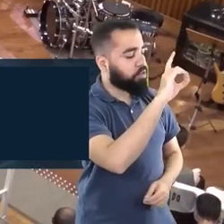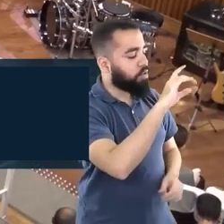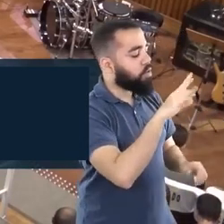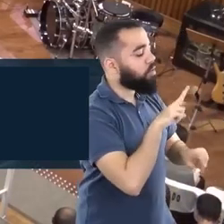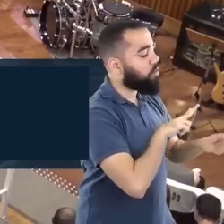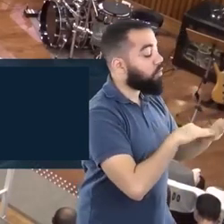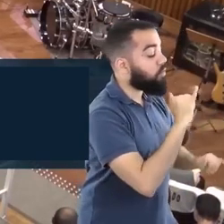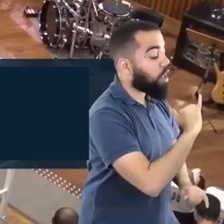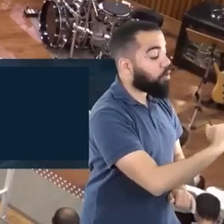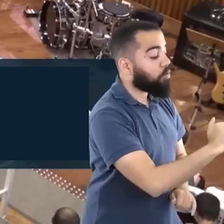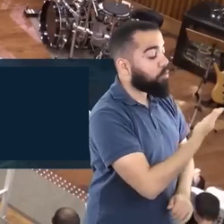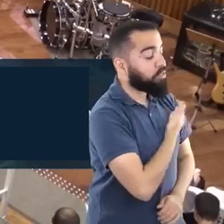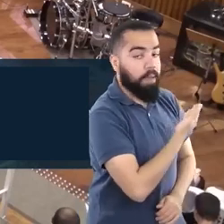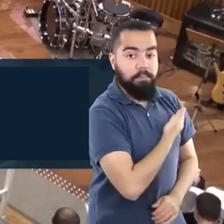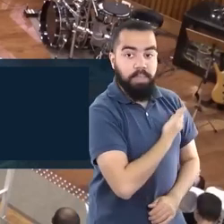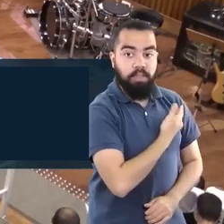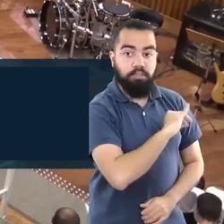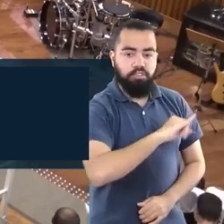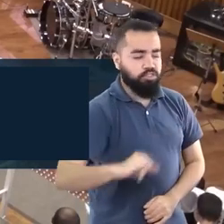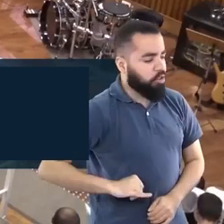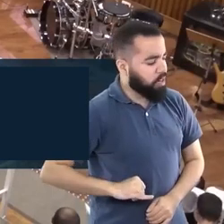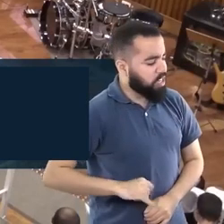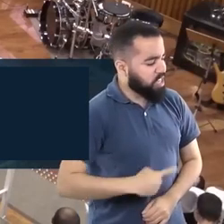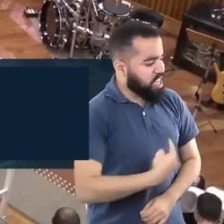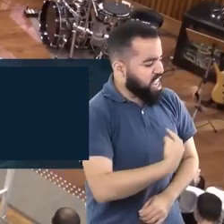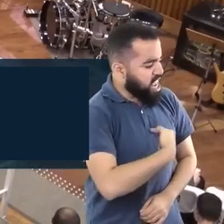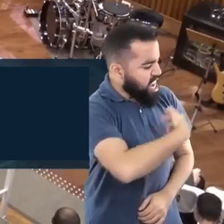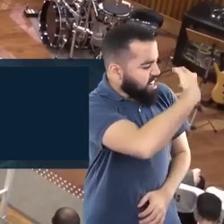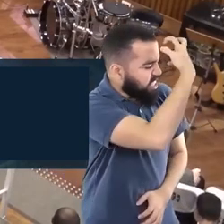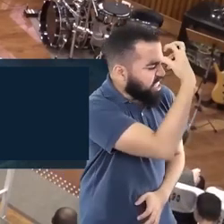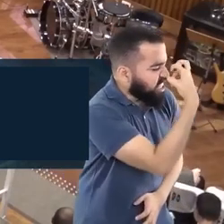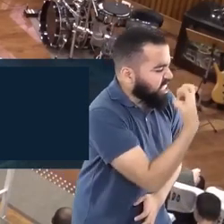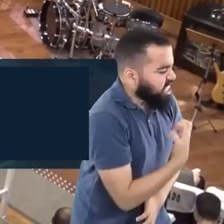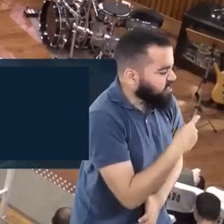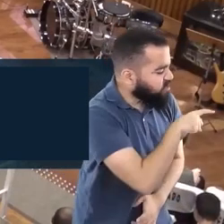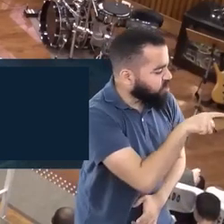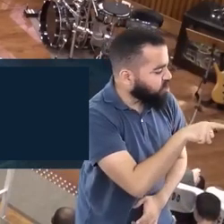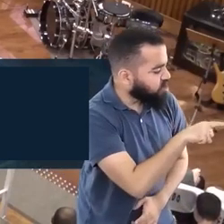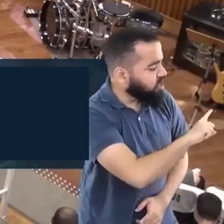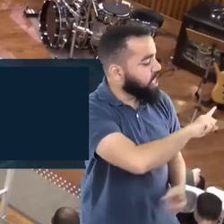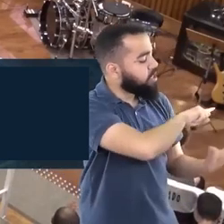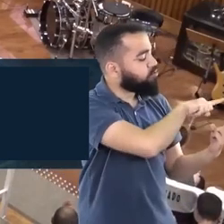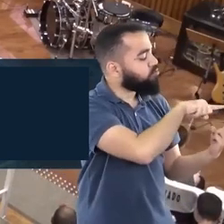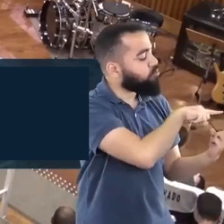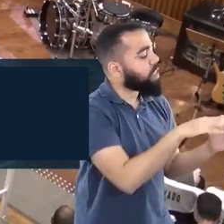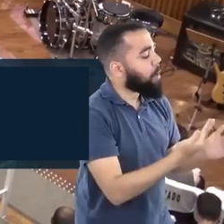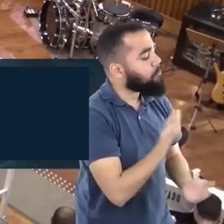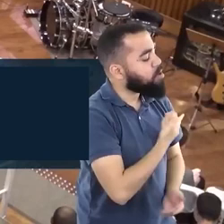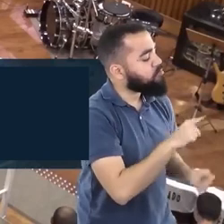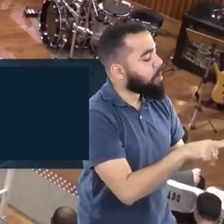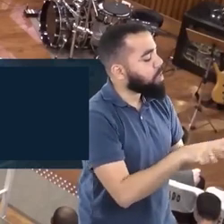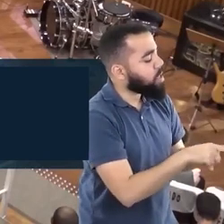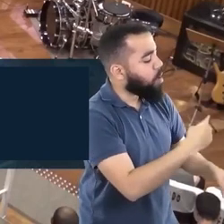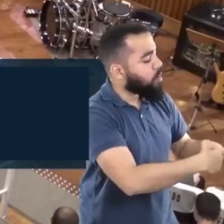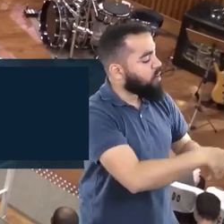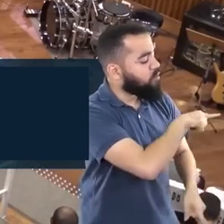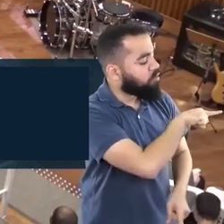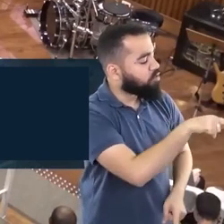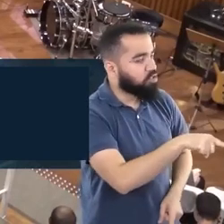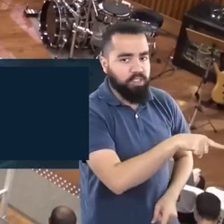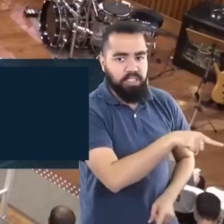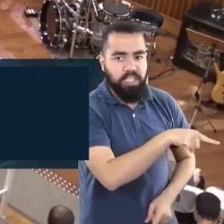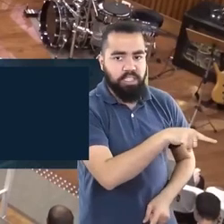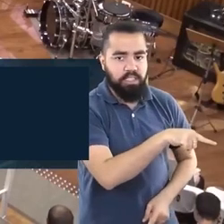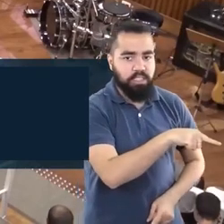Elifaz, o temanita: A minha ira se acendeu contra ti e contra os teus dois amigos, porque não dissestes de